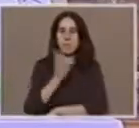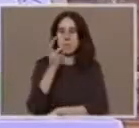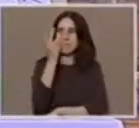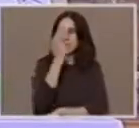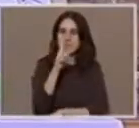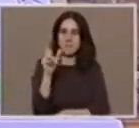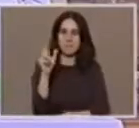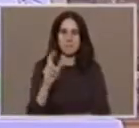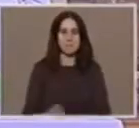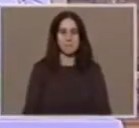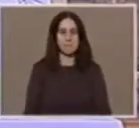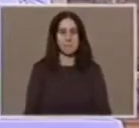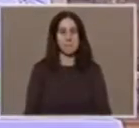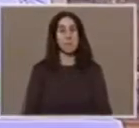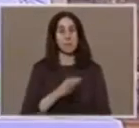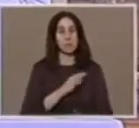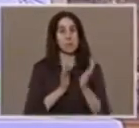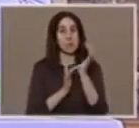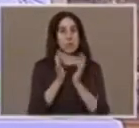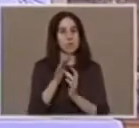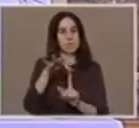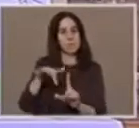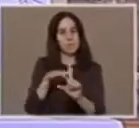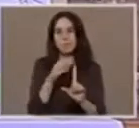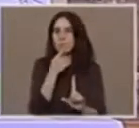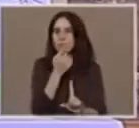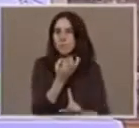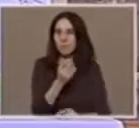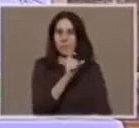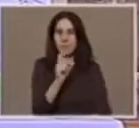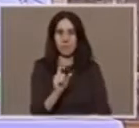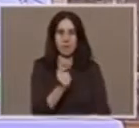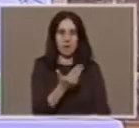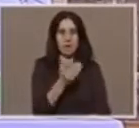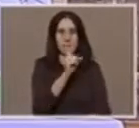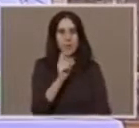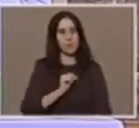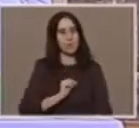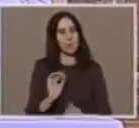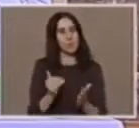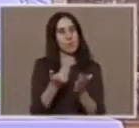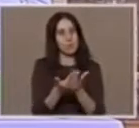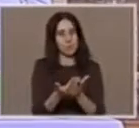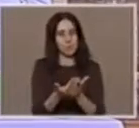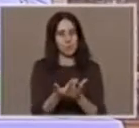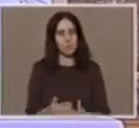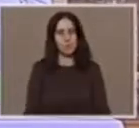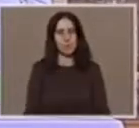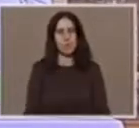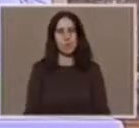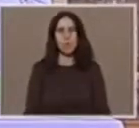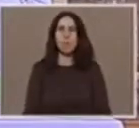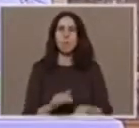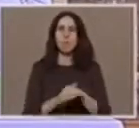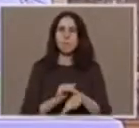Senhor Jesus Cristo, que disseste aos vossos apóstolos: deixo-vos a paz, dou-vos a minha paz. Não olheis aos